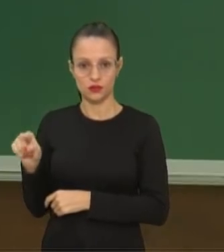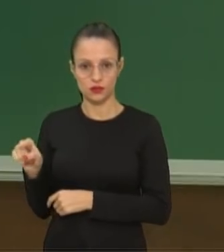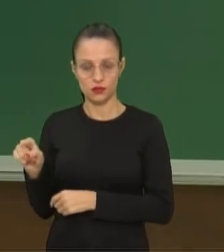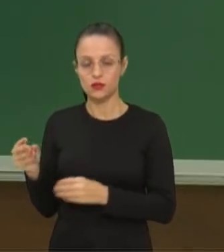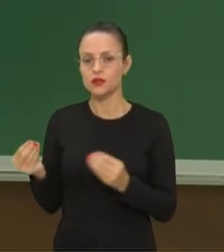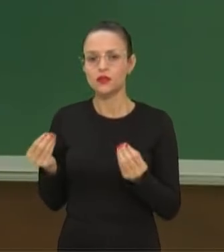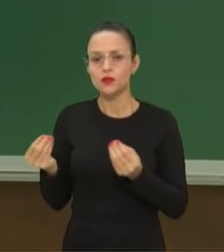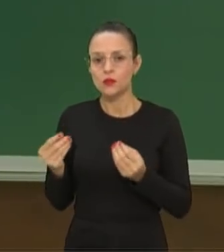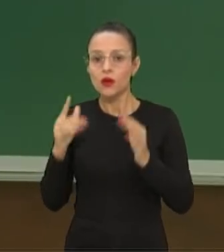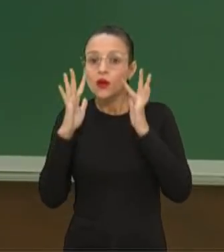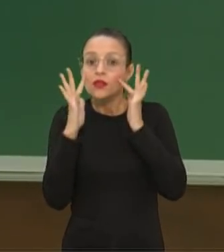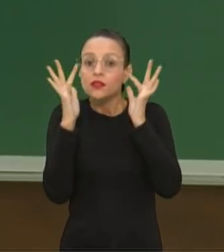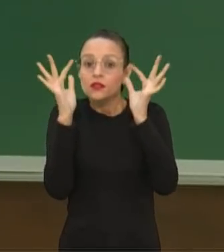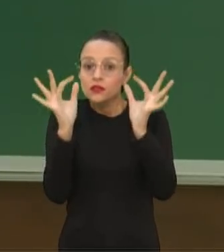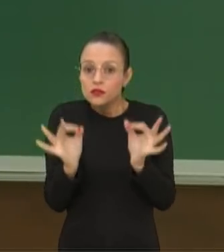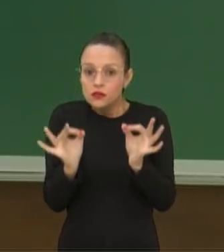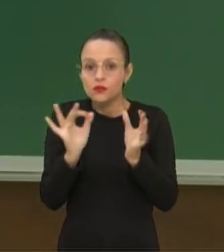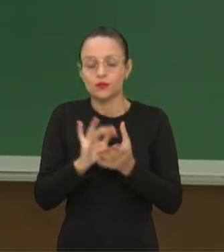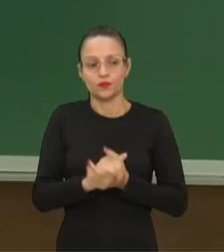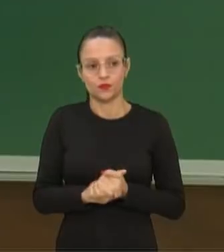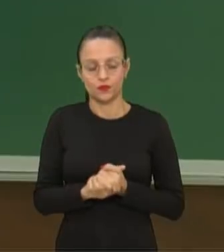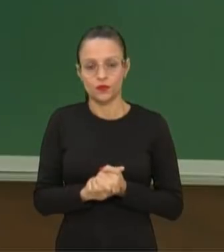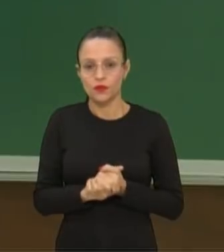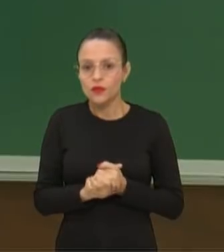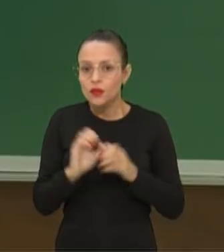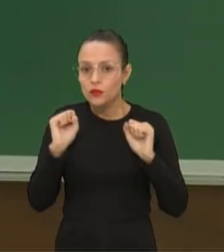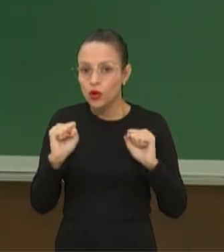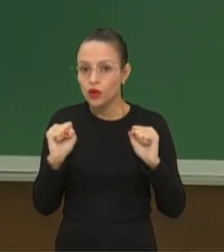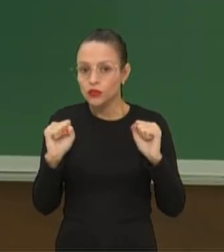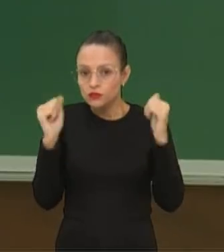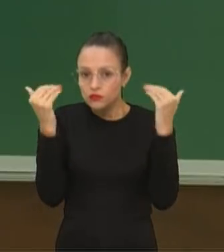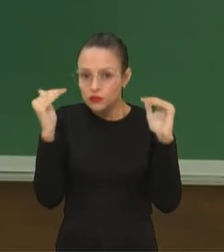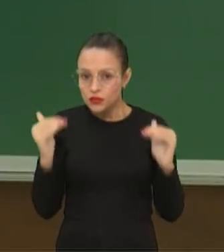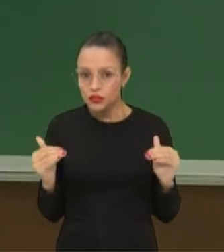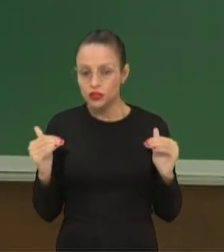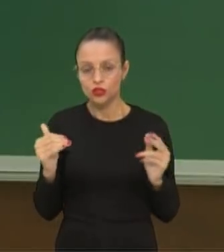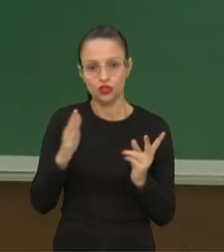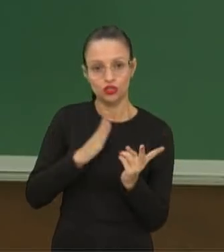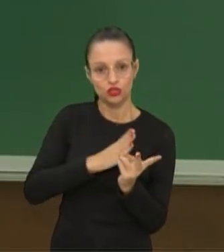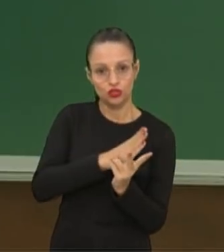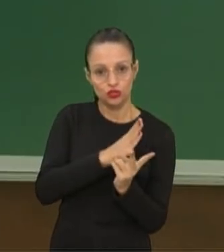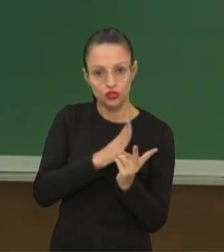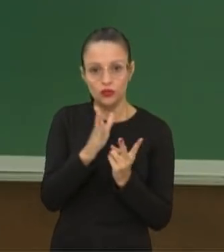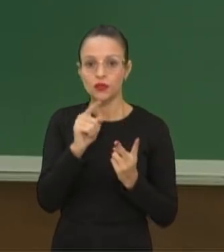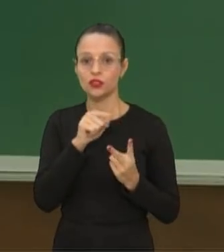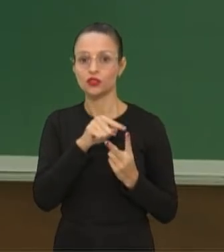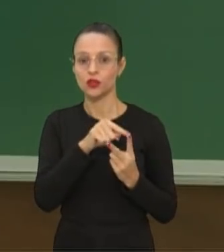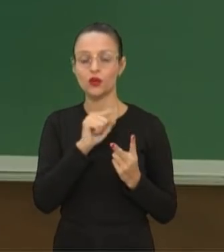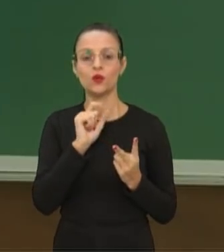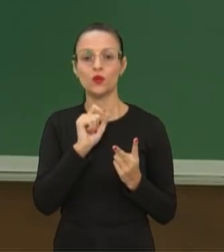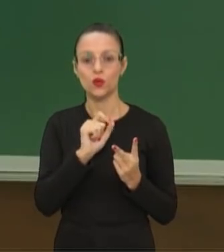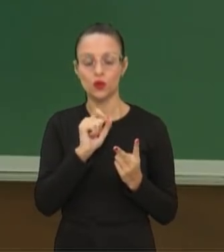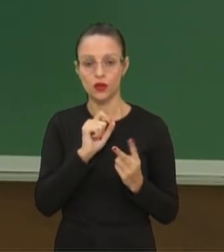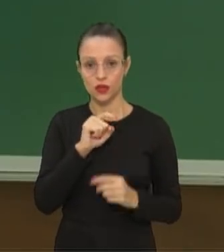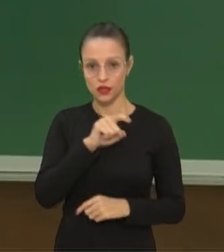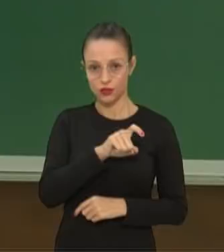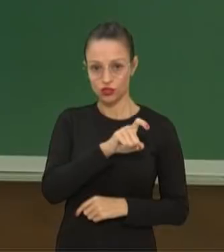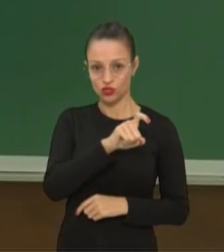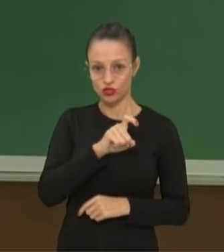problema? Preste atenção. Eu posso montar de duas maneiras diferentes. Primeiro jeito, a quantia